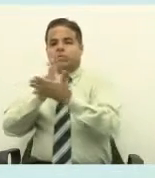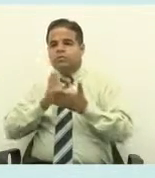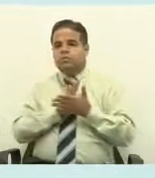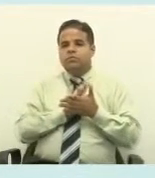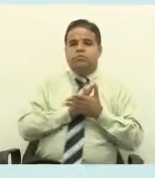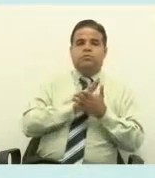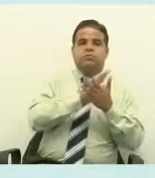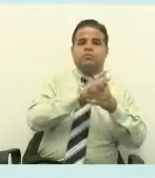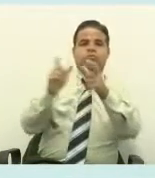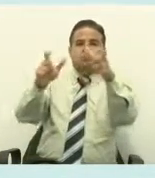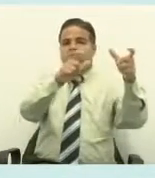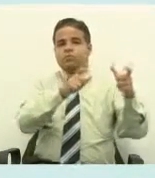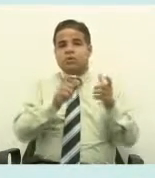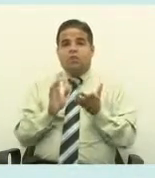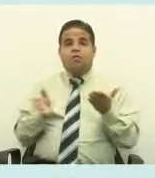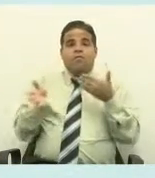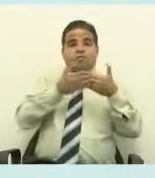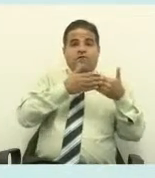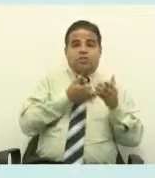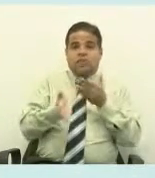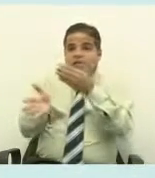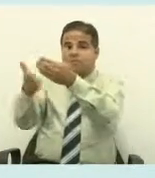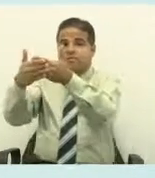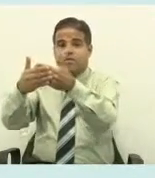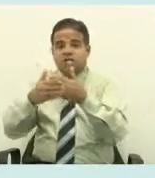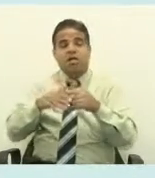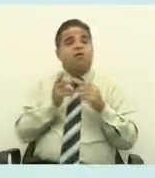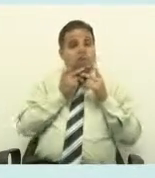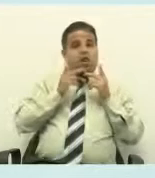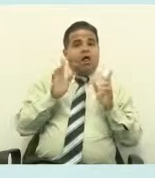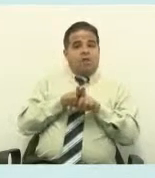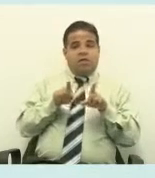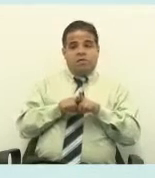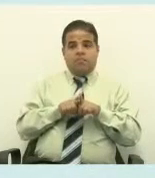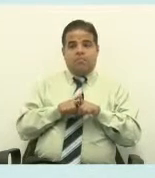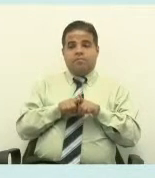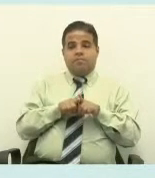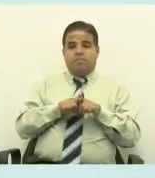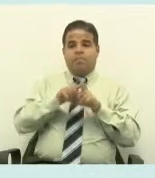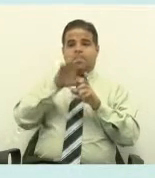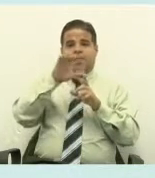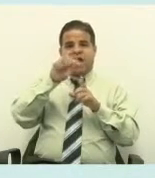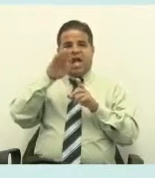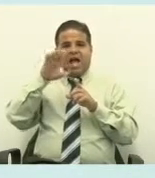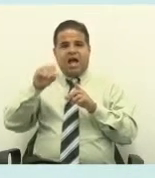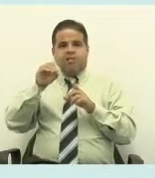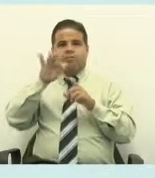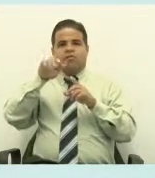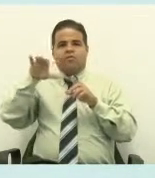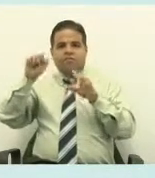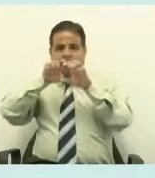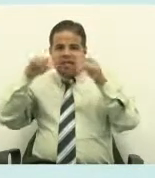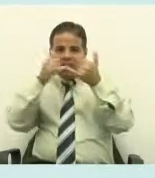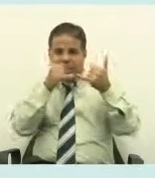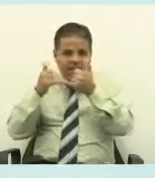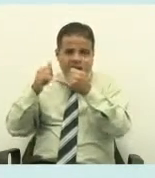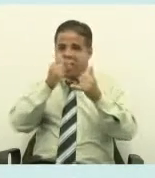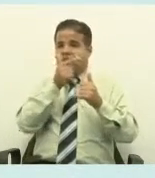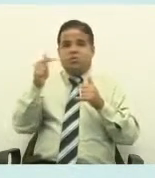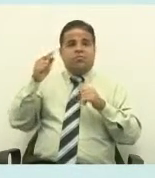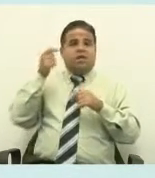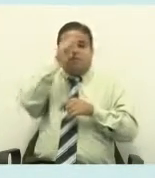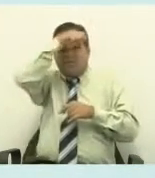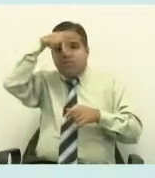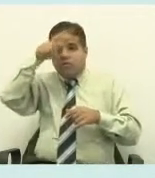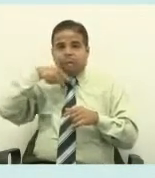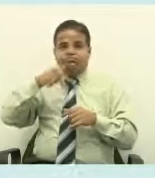algumas unidades estão fechadas, que falaram até de um cabo de fibra ótica, que a prefeitura não teve recurso